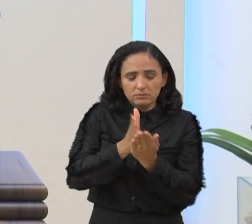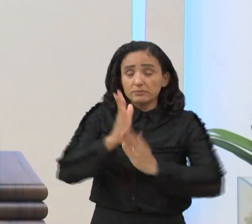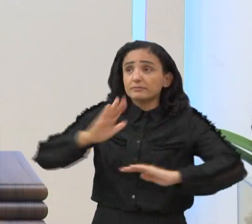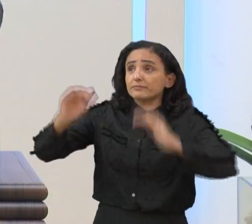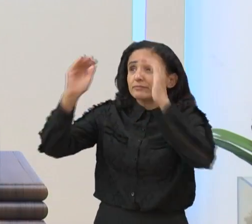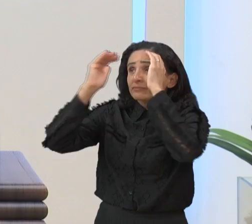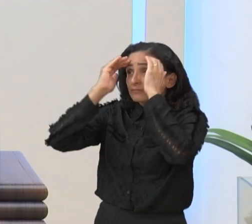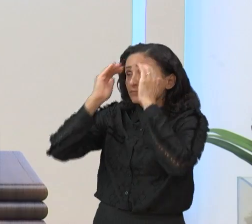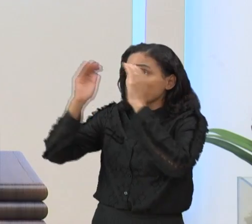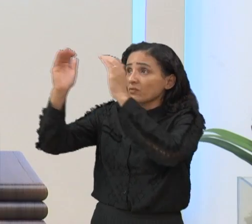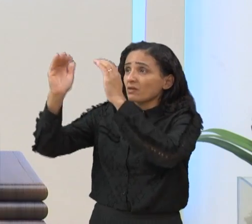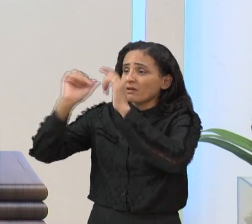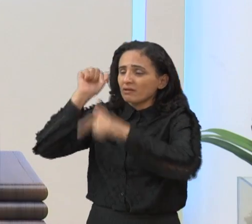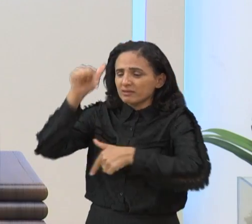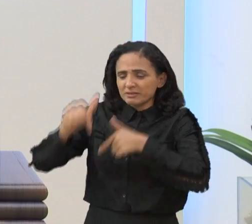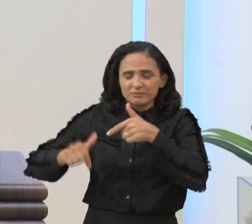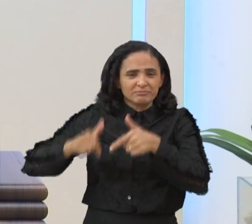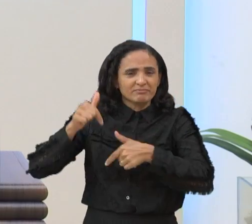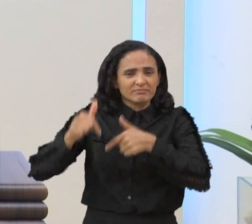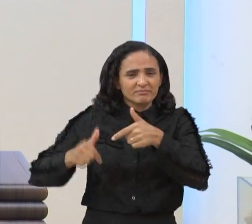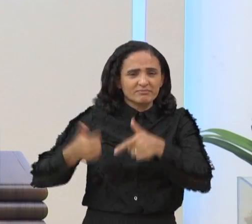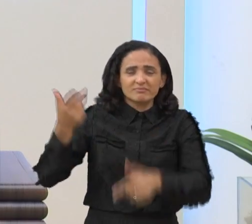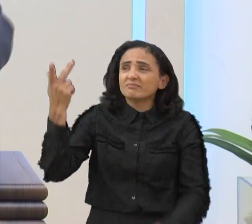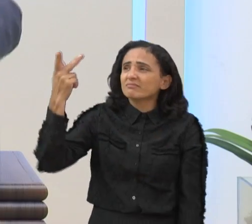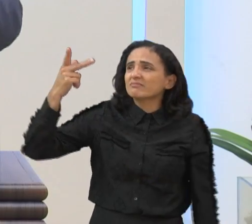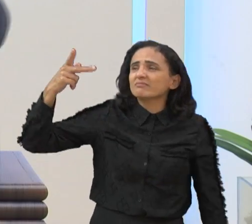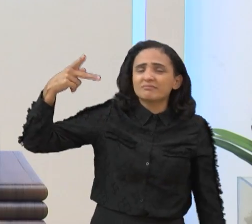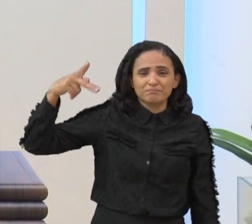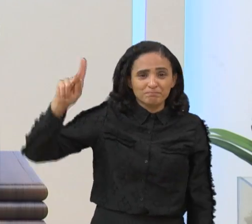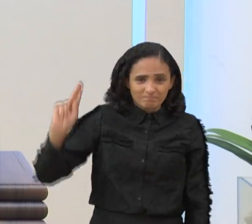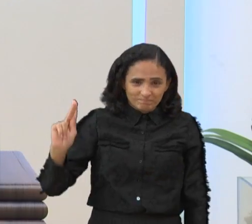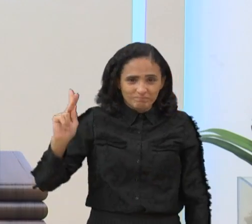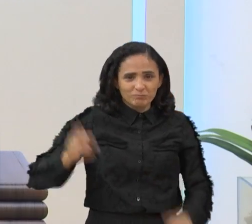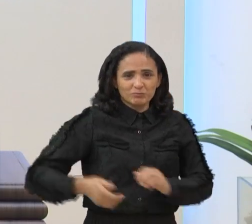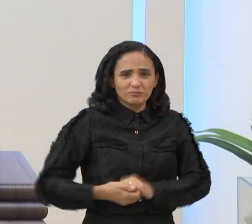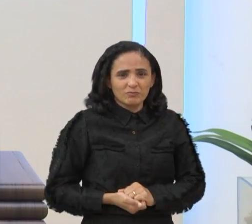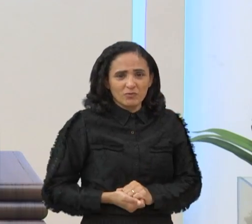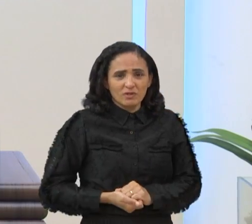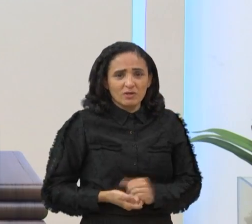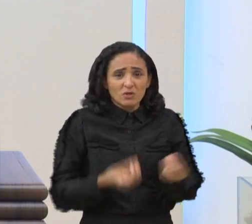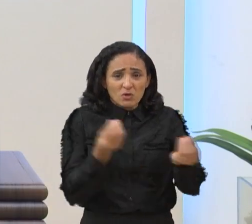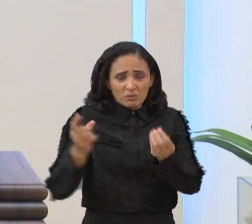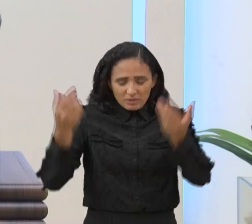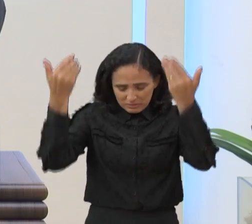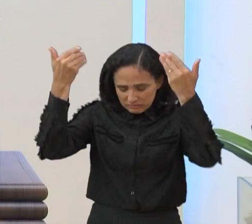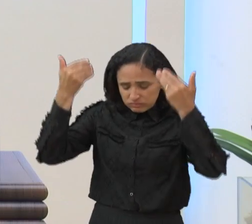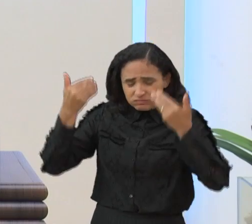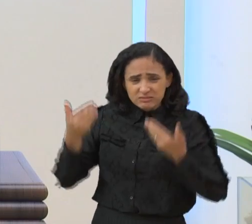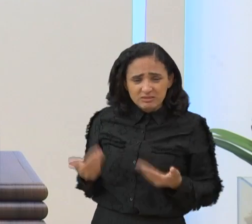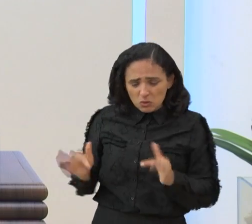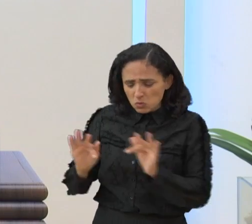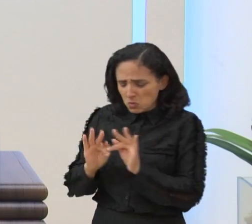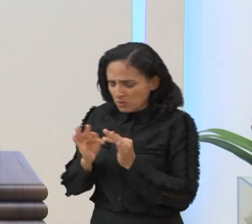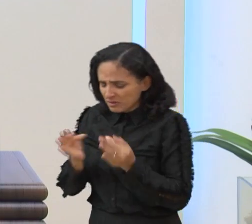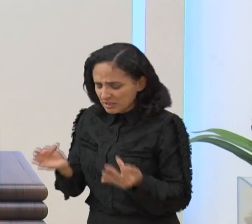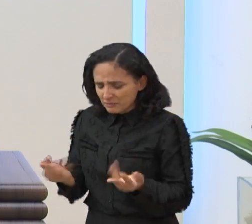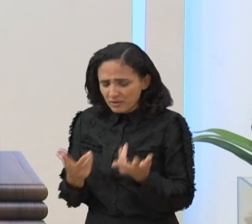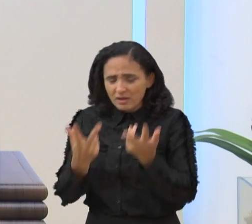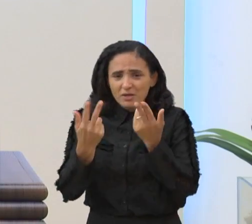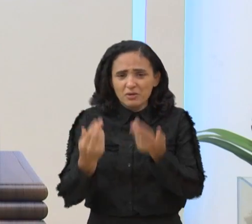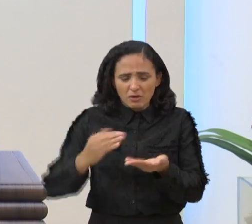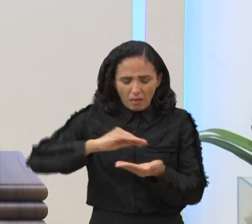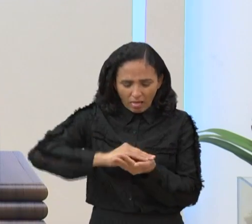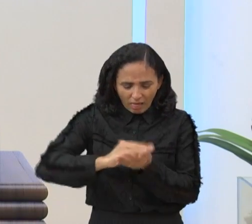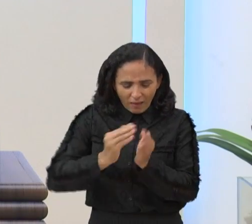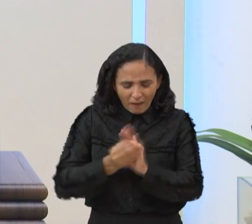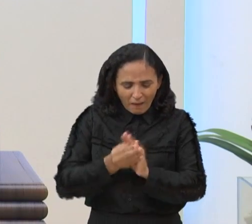ao trabalhar dele, porque como barro na mão do oleiro, assim